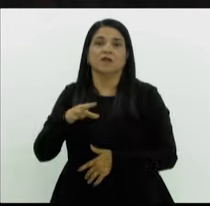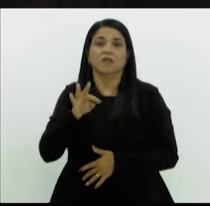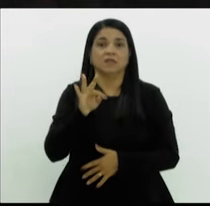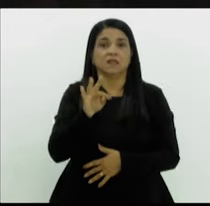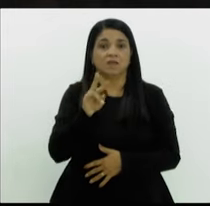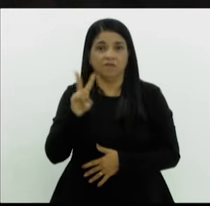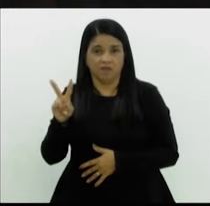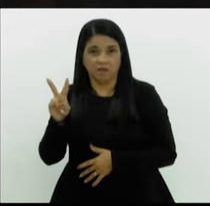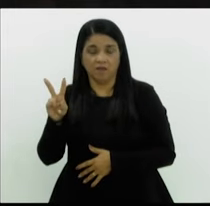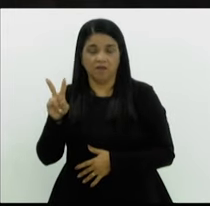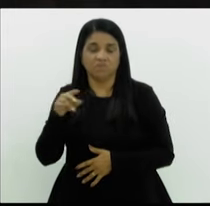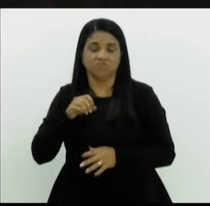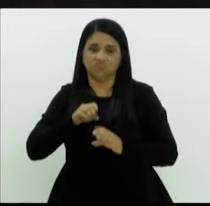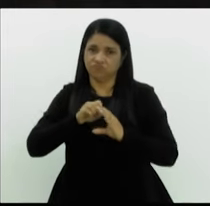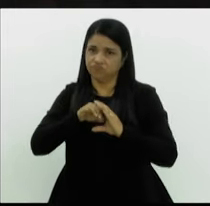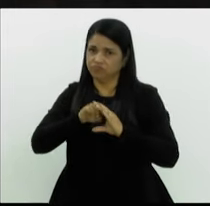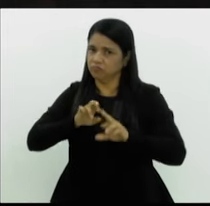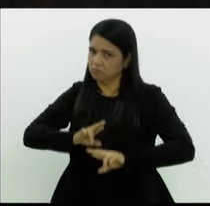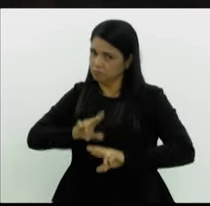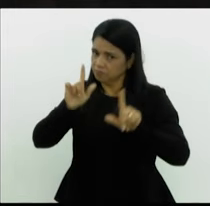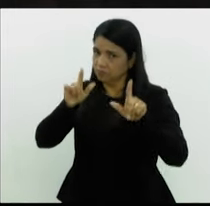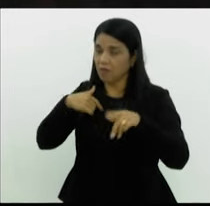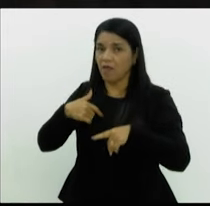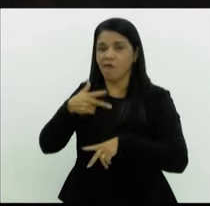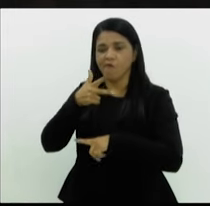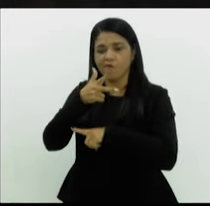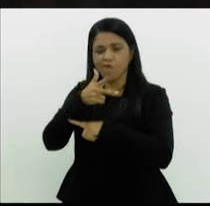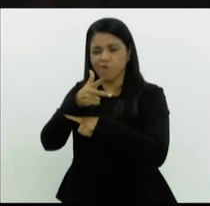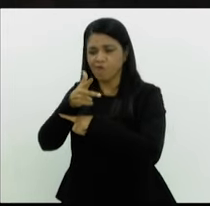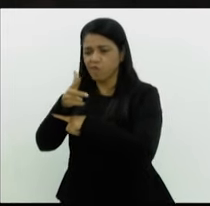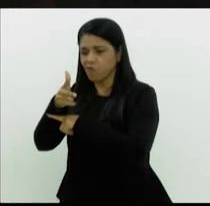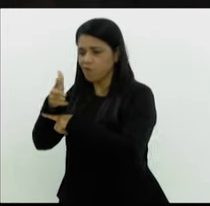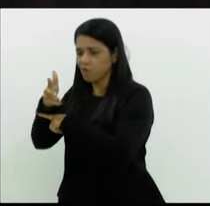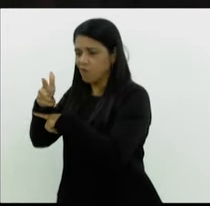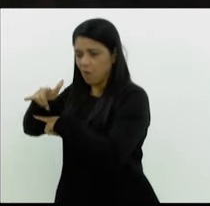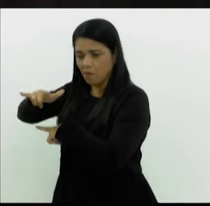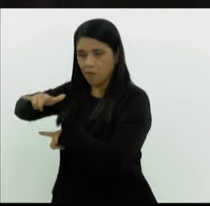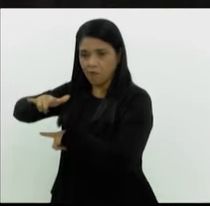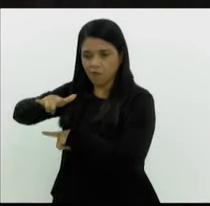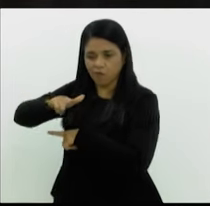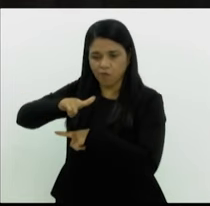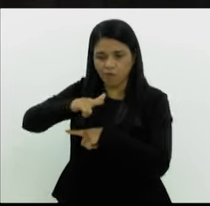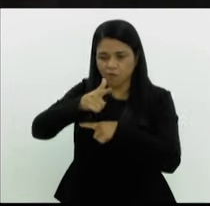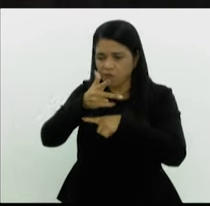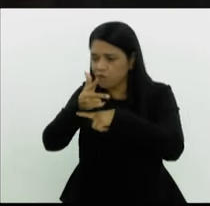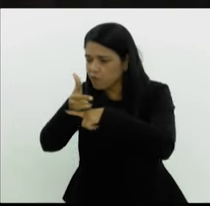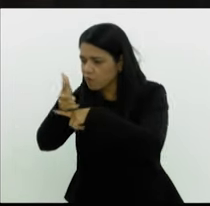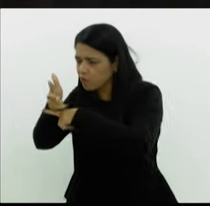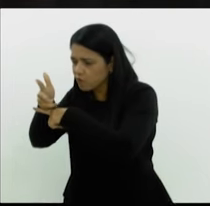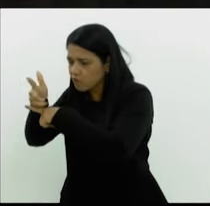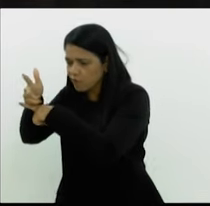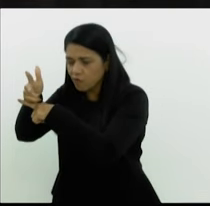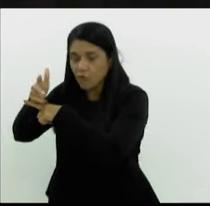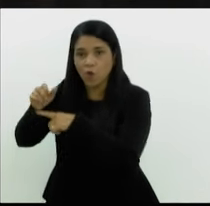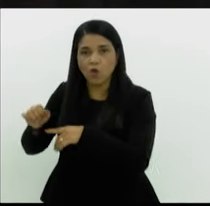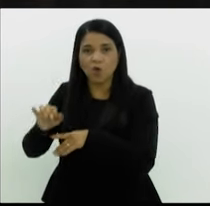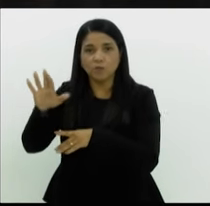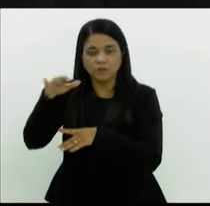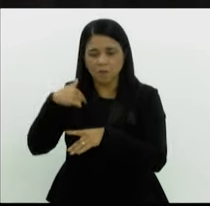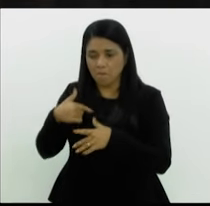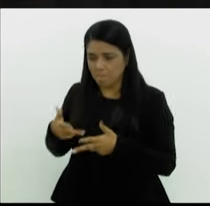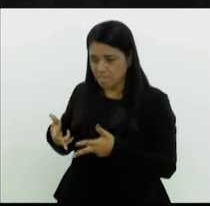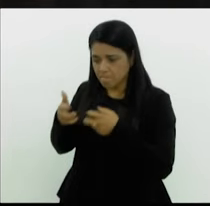Globo, que filma muitas comunidades e mostra o grau de armamento